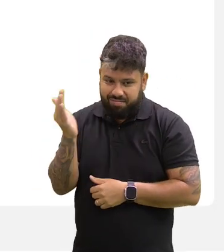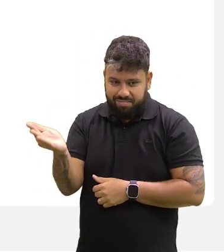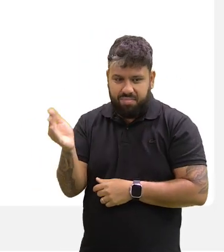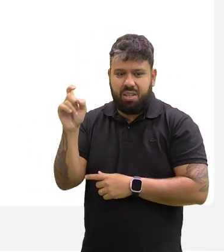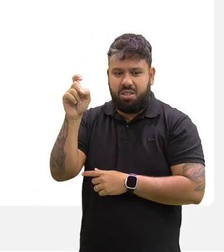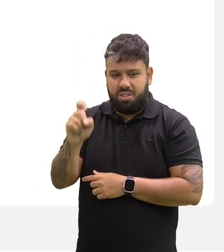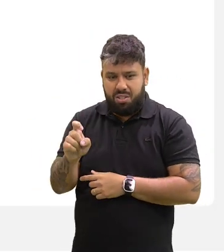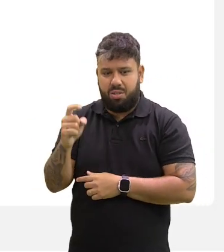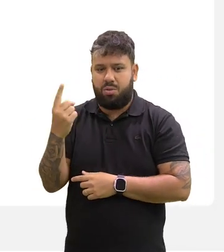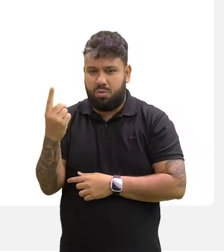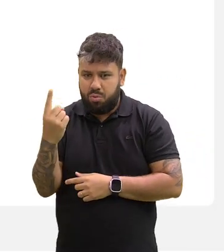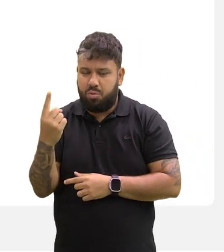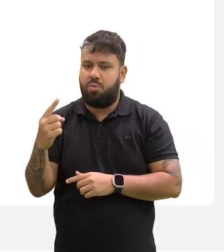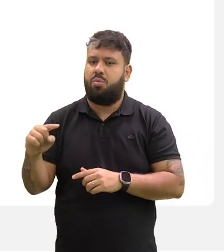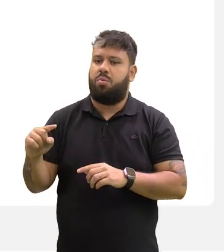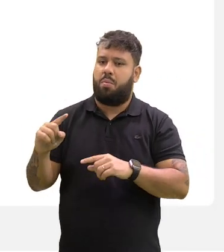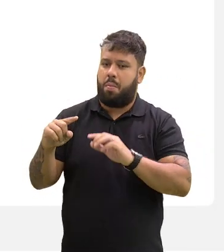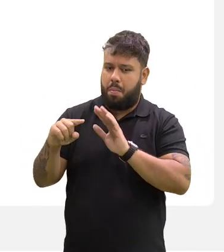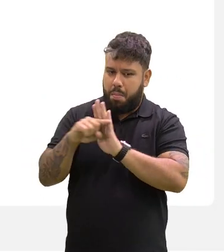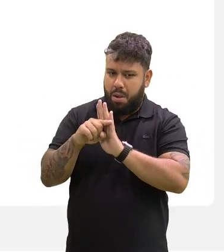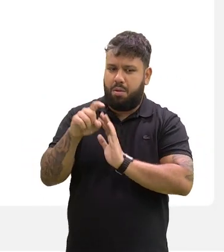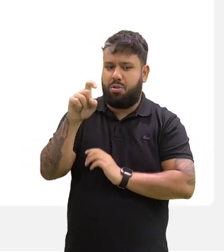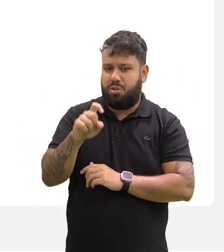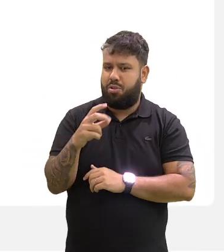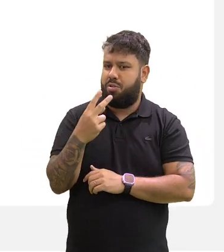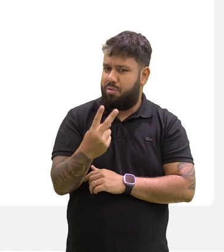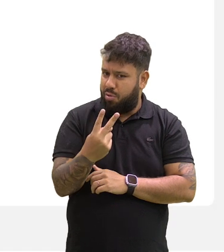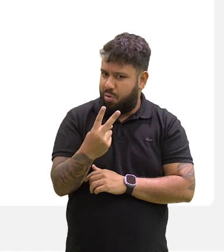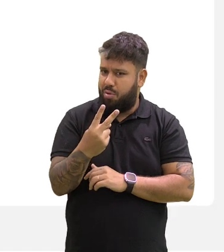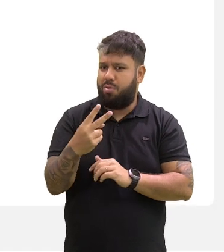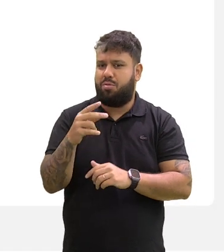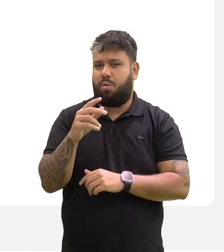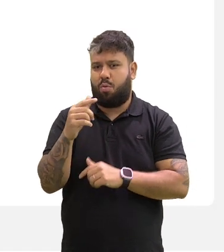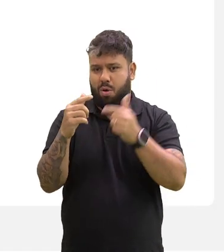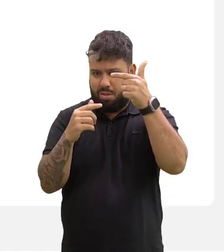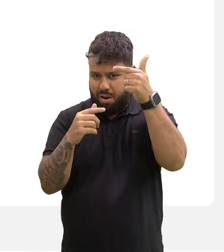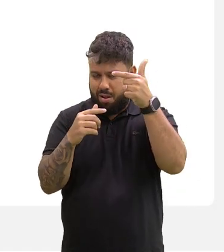mais x3 menos x barra ao quadrado, então eu vejo quanto variou,